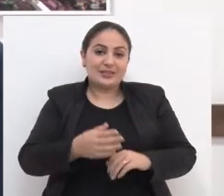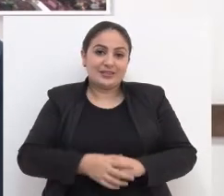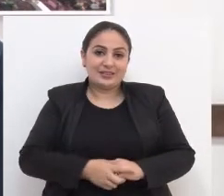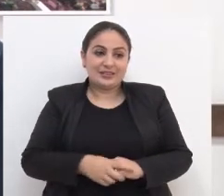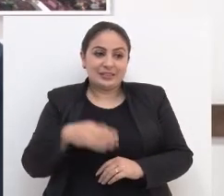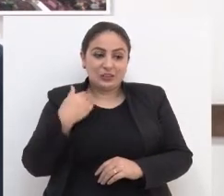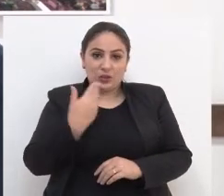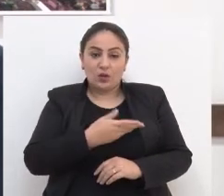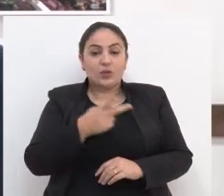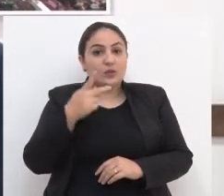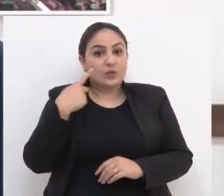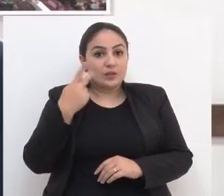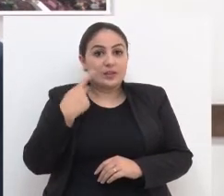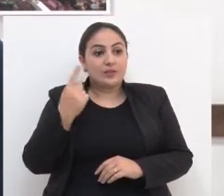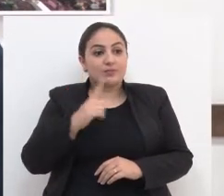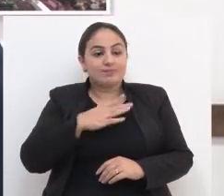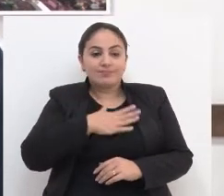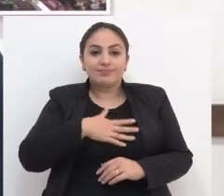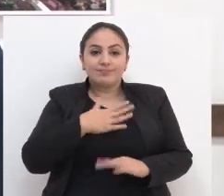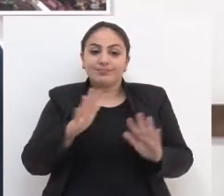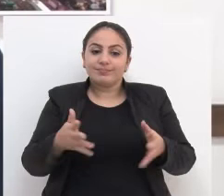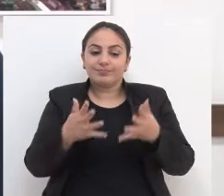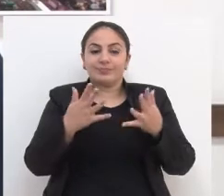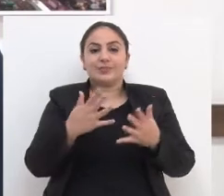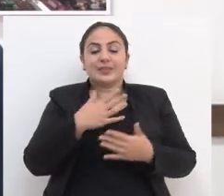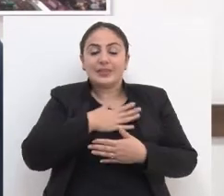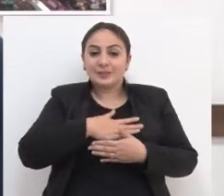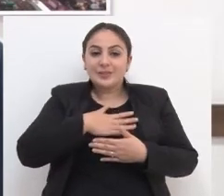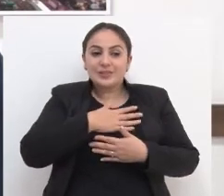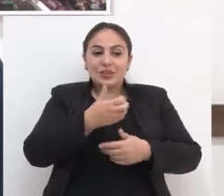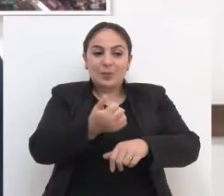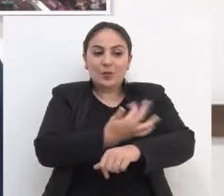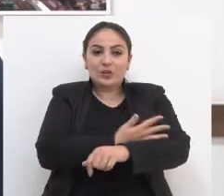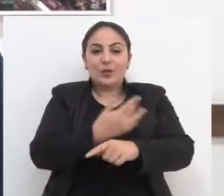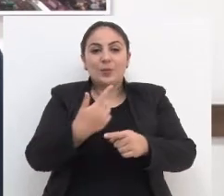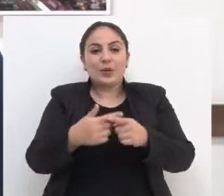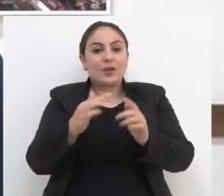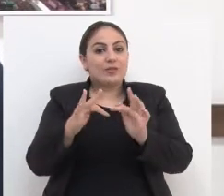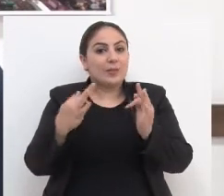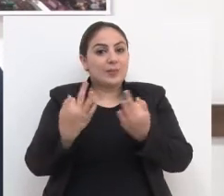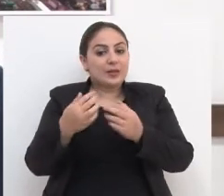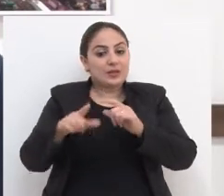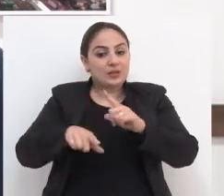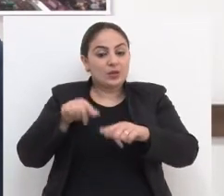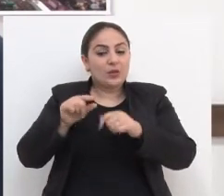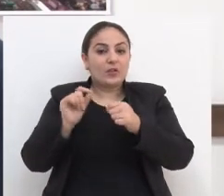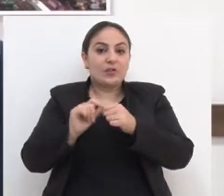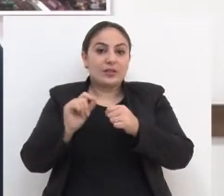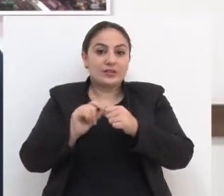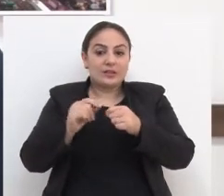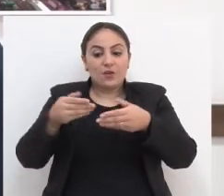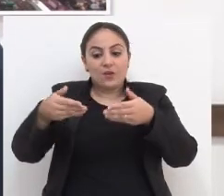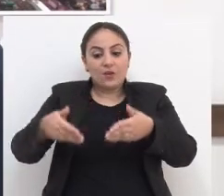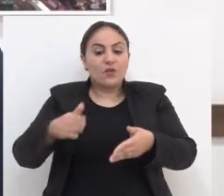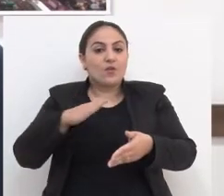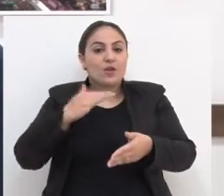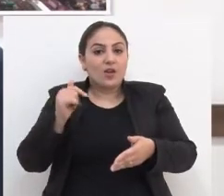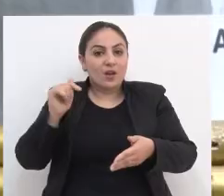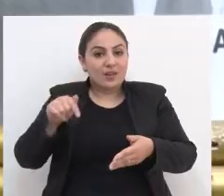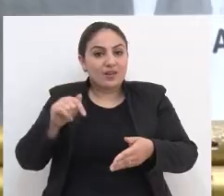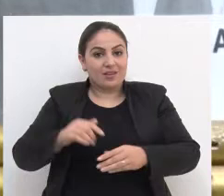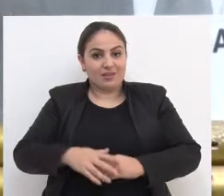E nós, vereadores, nós nos sentimos, eu como presidente da Câmara, me senti emocionado que a família escolheu fazer o velório aqui,